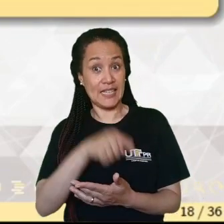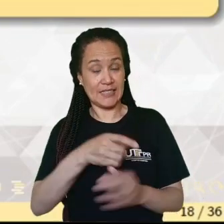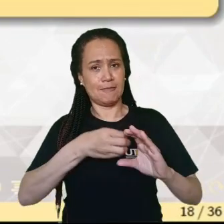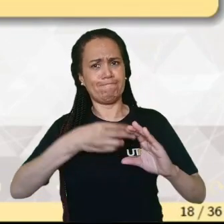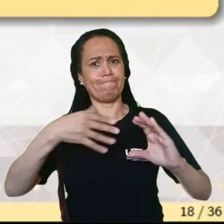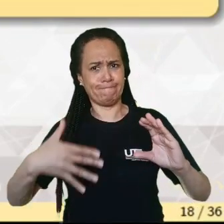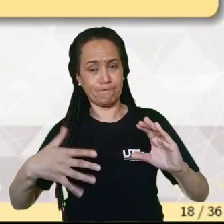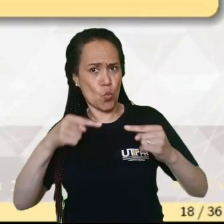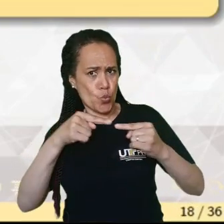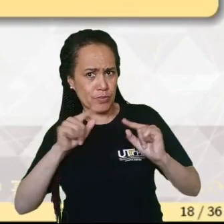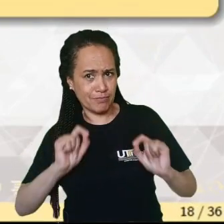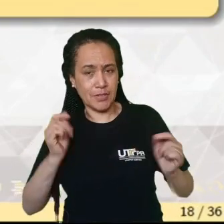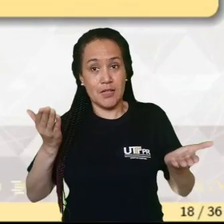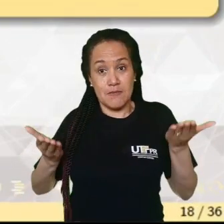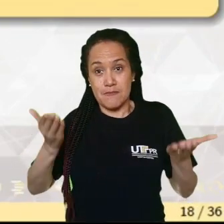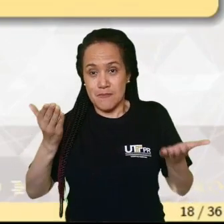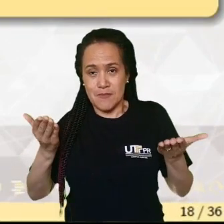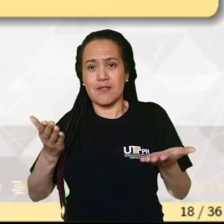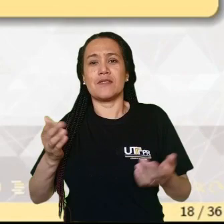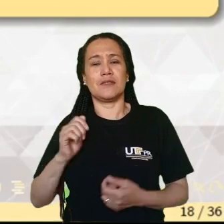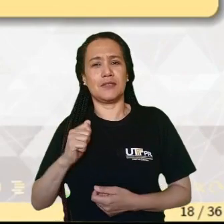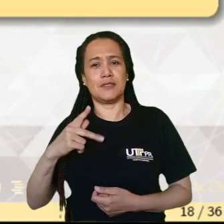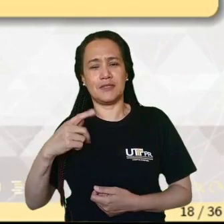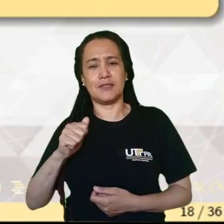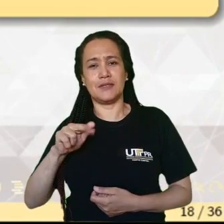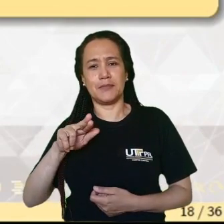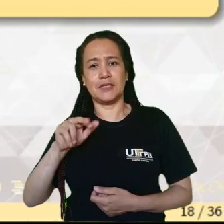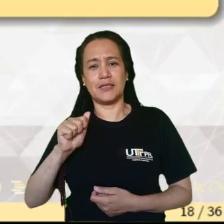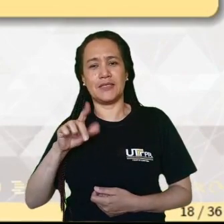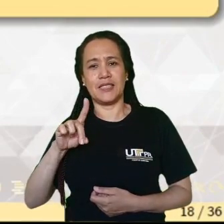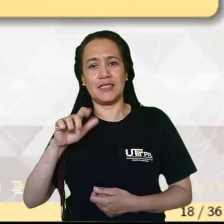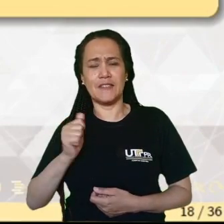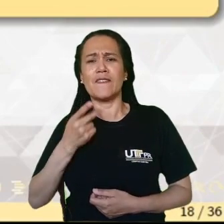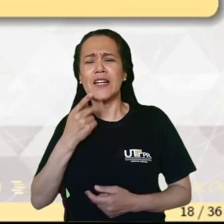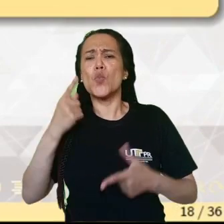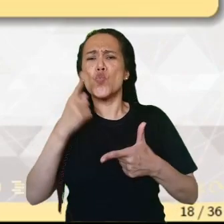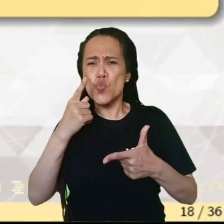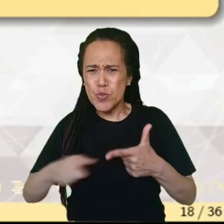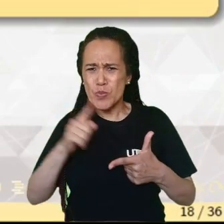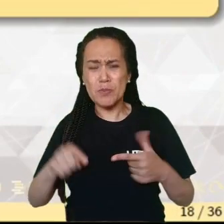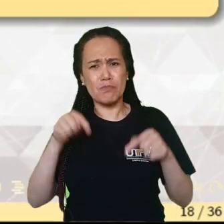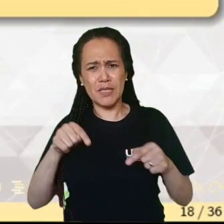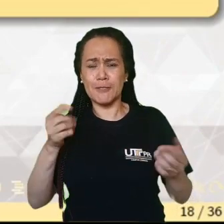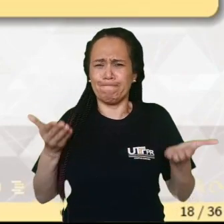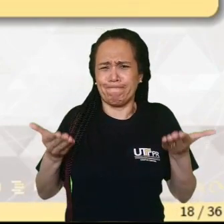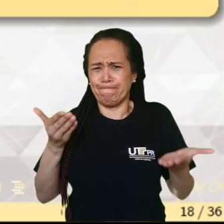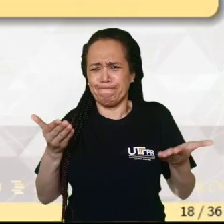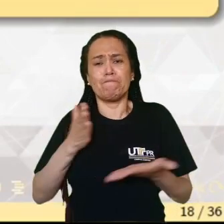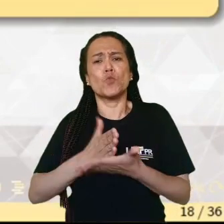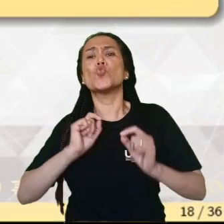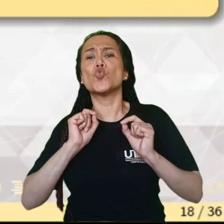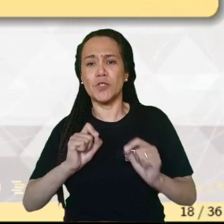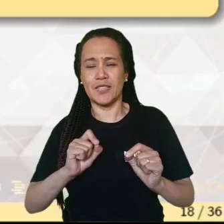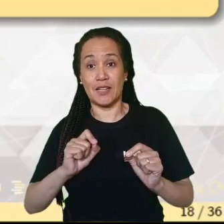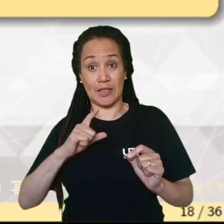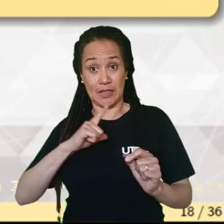característica da média aparada. O problema da média é sua sensibilidade aos valores extremos. Valores extremos aqui nós